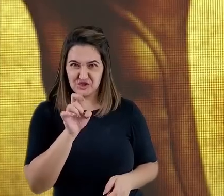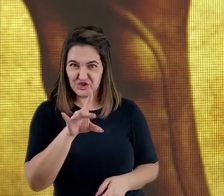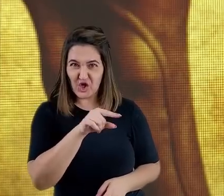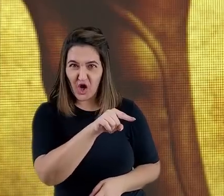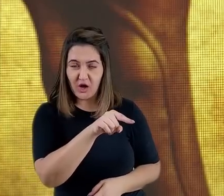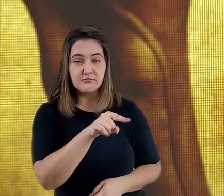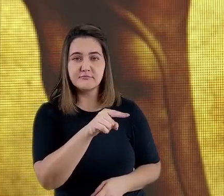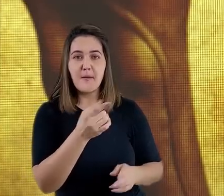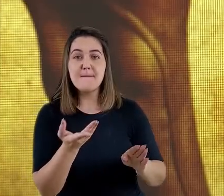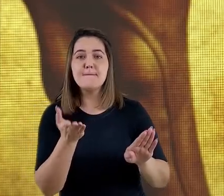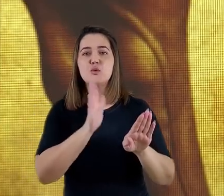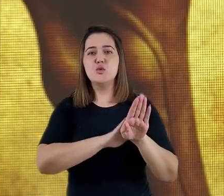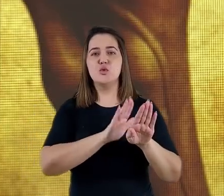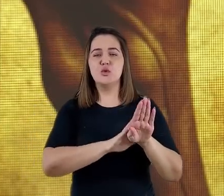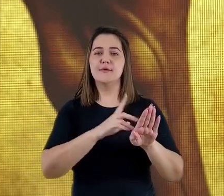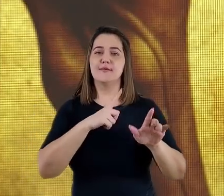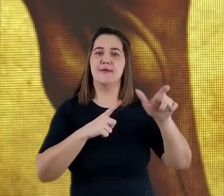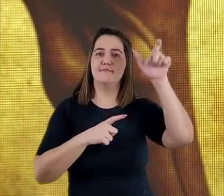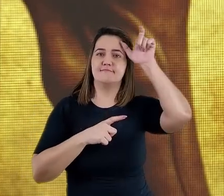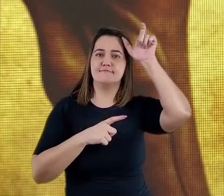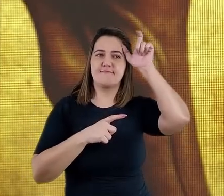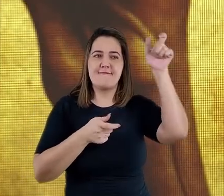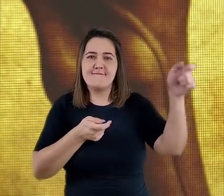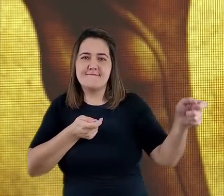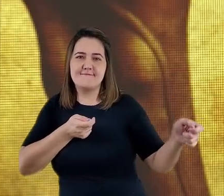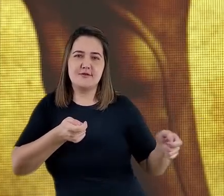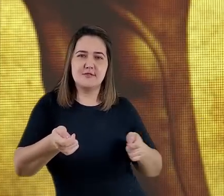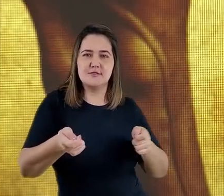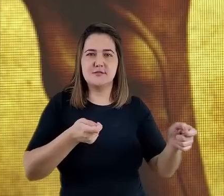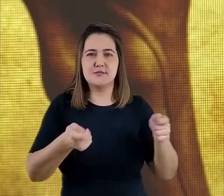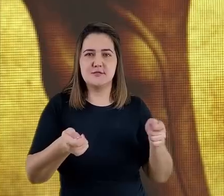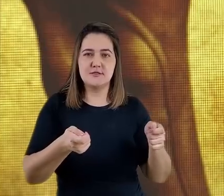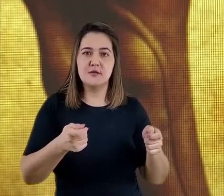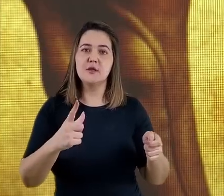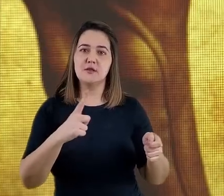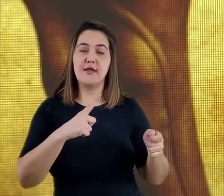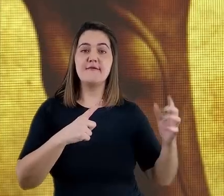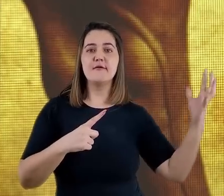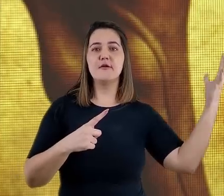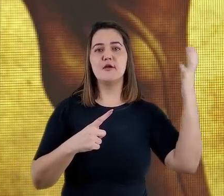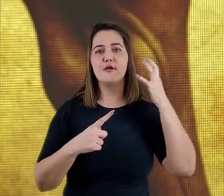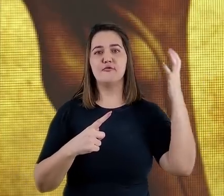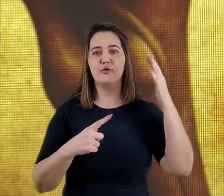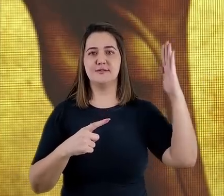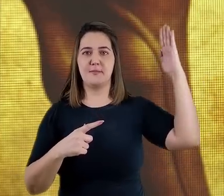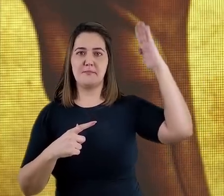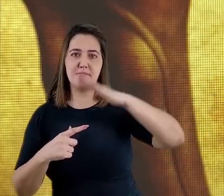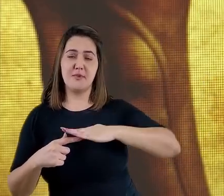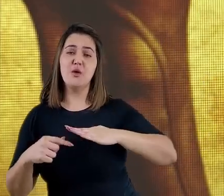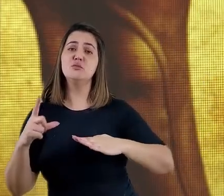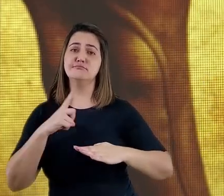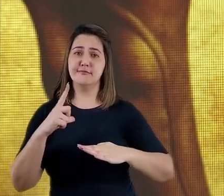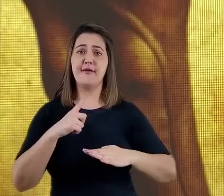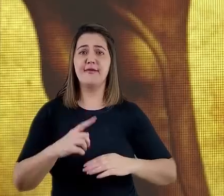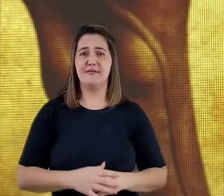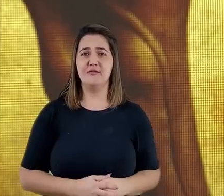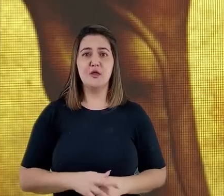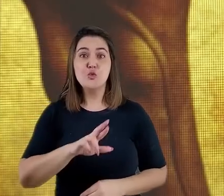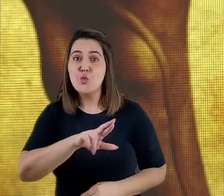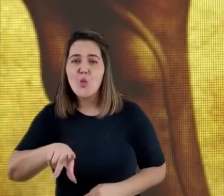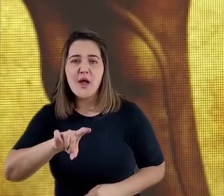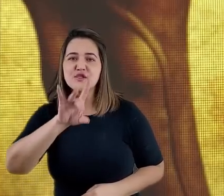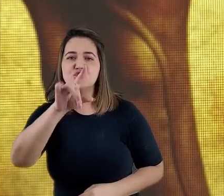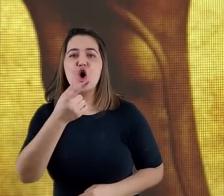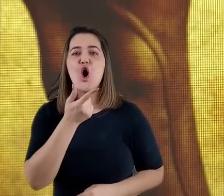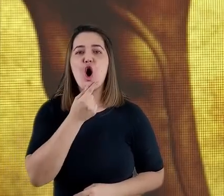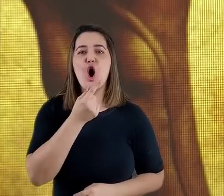um agente do mundo das trevas ou do mundo da luz, um déspota, um ditador, poderia ser apenas alguém